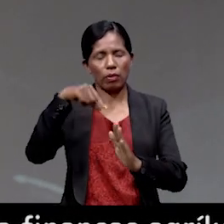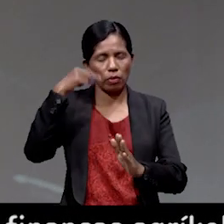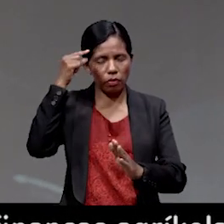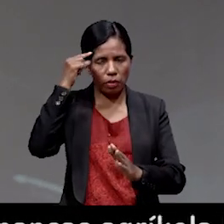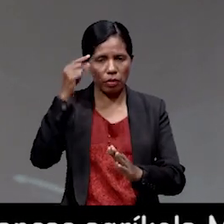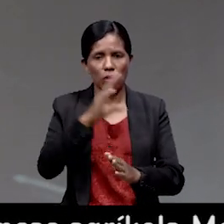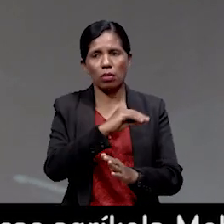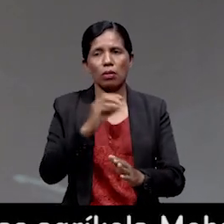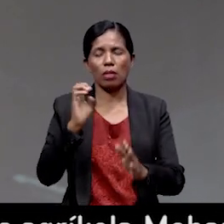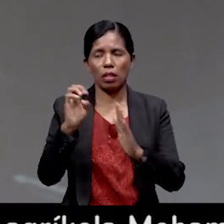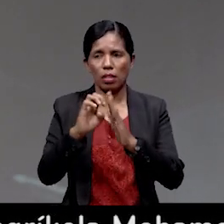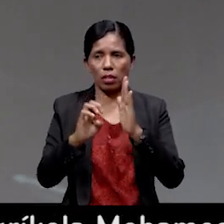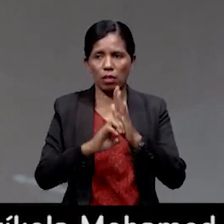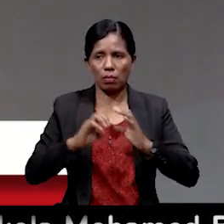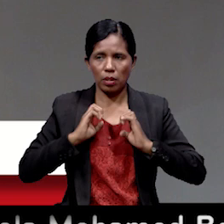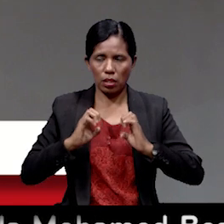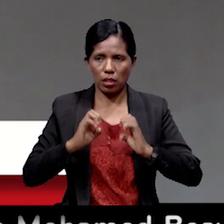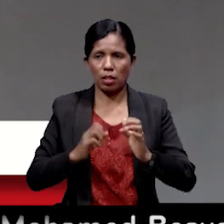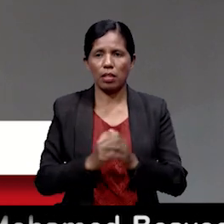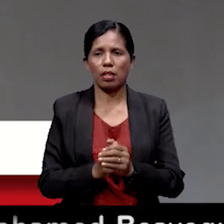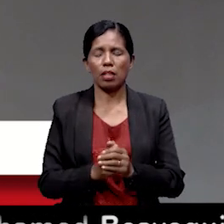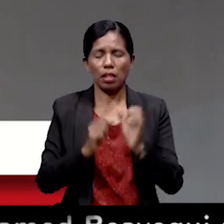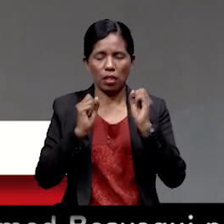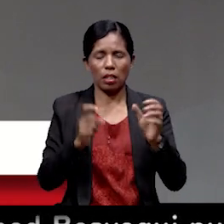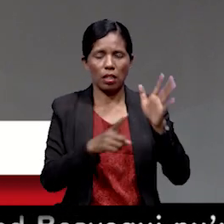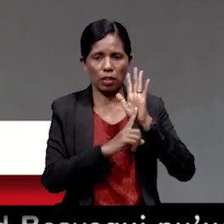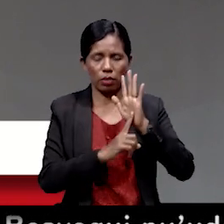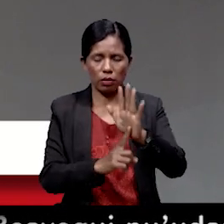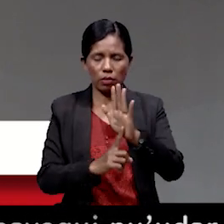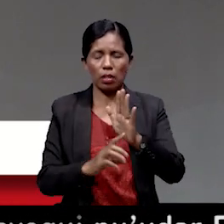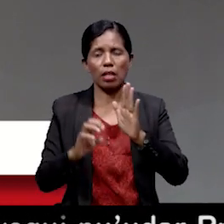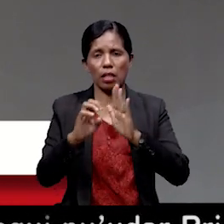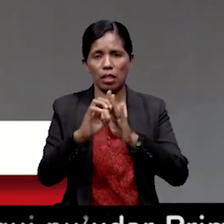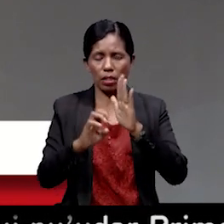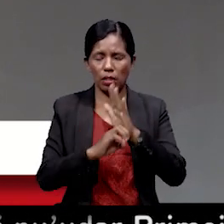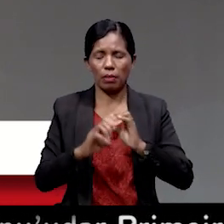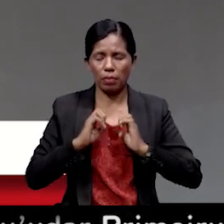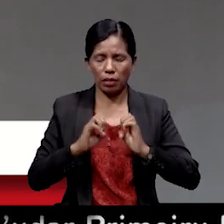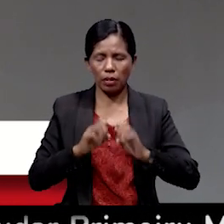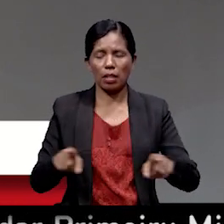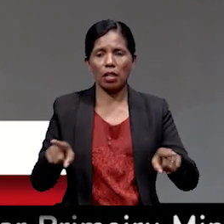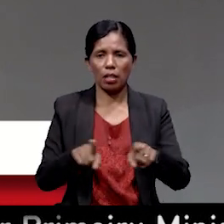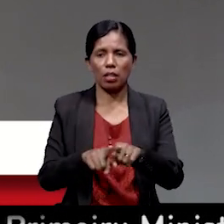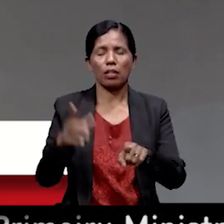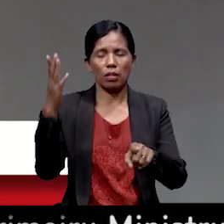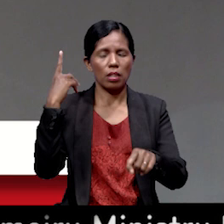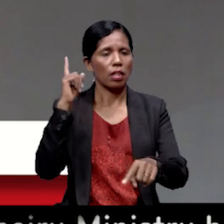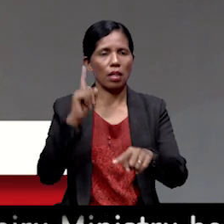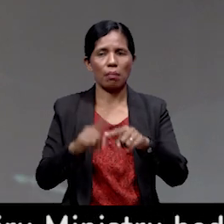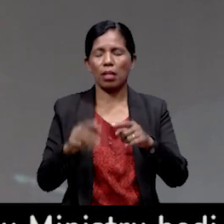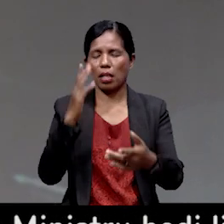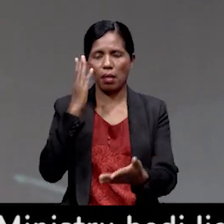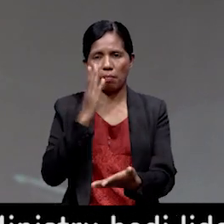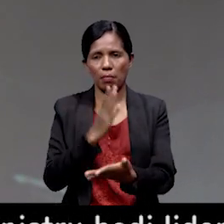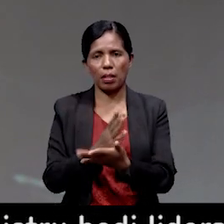o estado de emergência da terceira aplica estado de emergência da NEM, que a NESA foi da Ugliuba. Labele limita